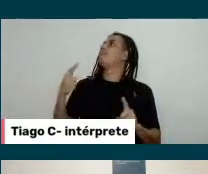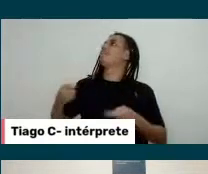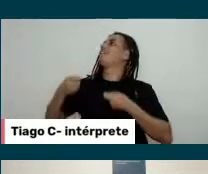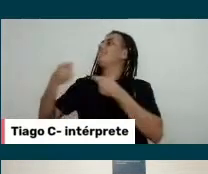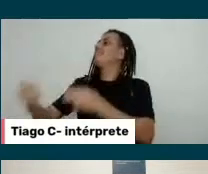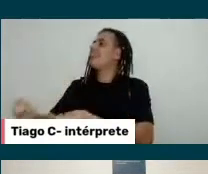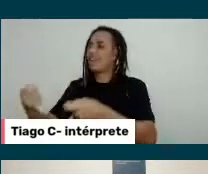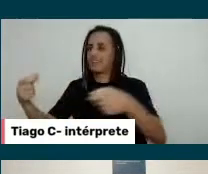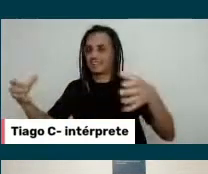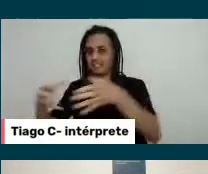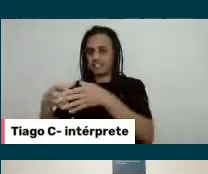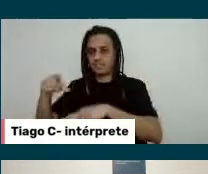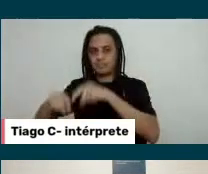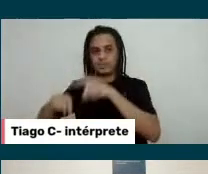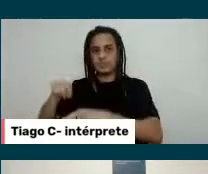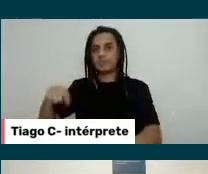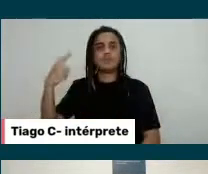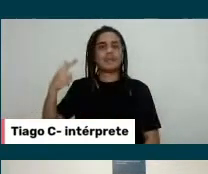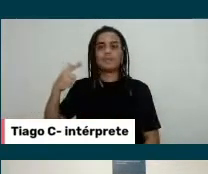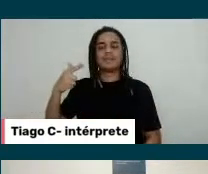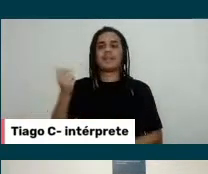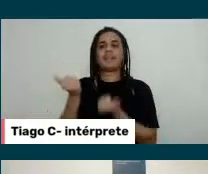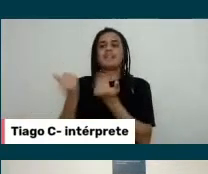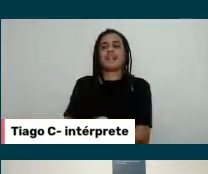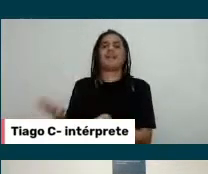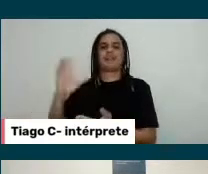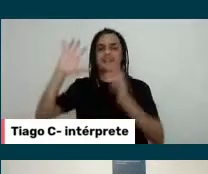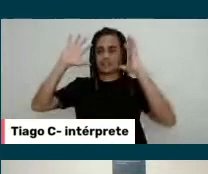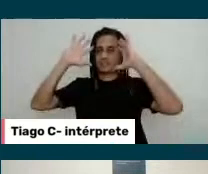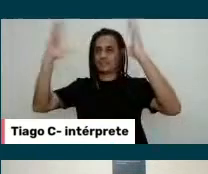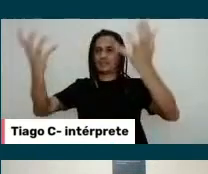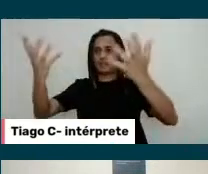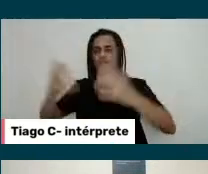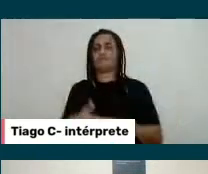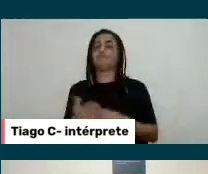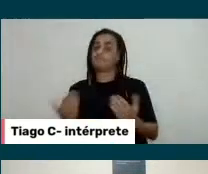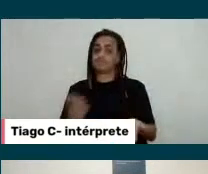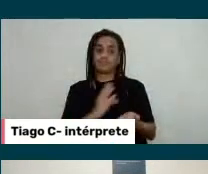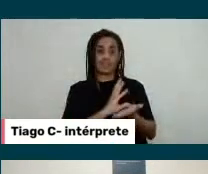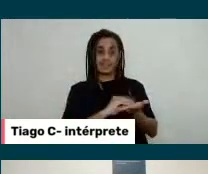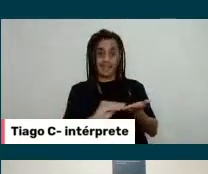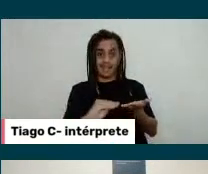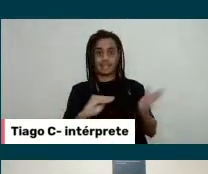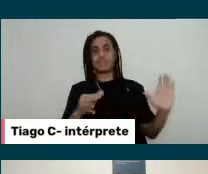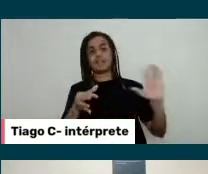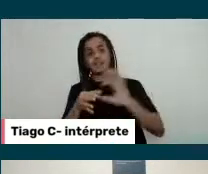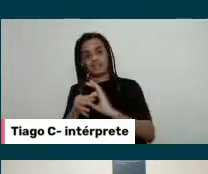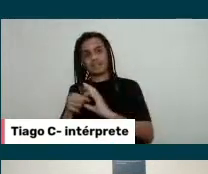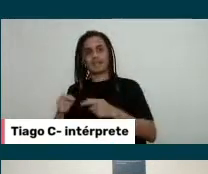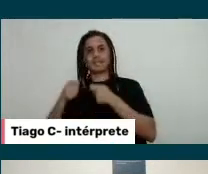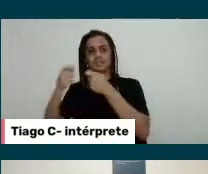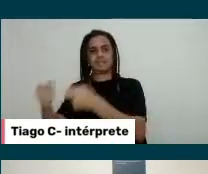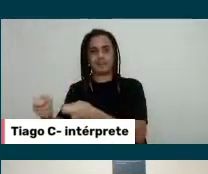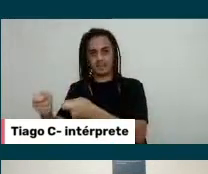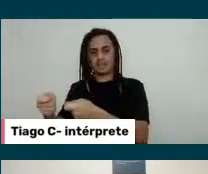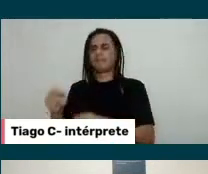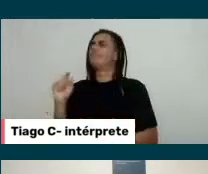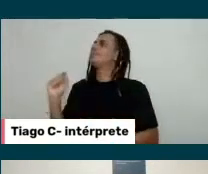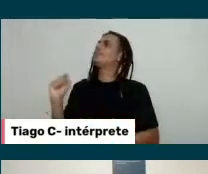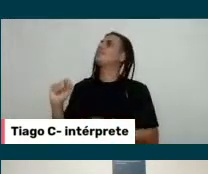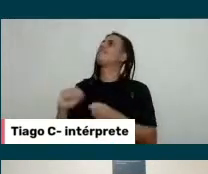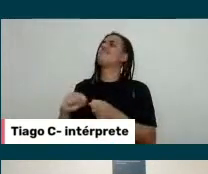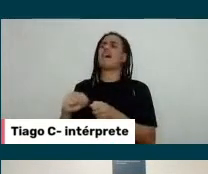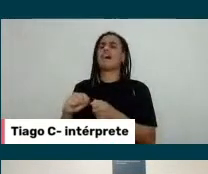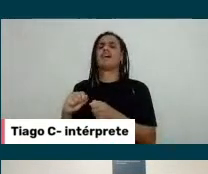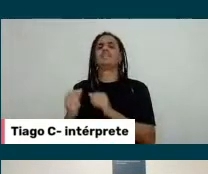produto que não tenha resultado de negócio avaliado. Ou seja, dados fazem parte da entrega. E para que servem, então, os times de